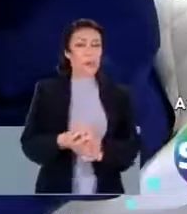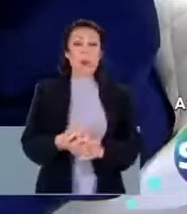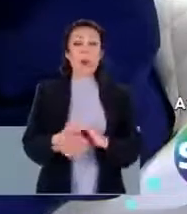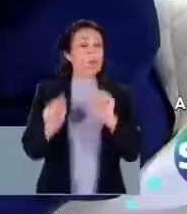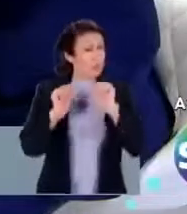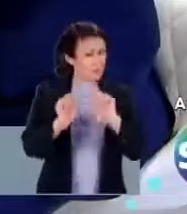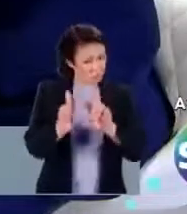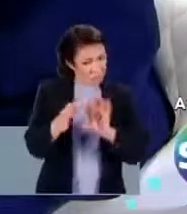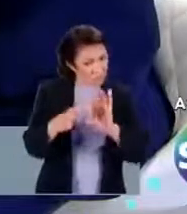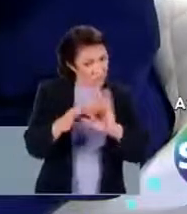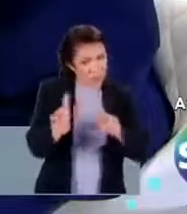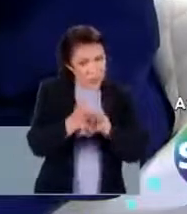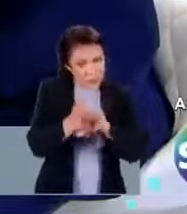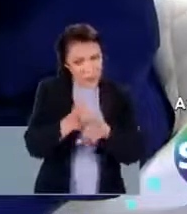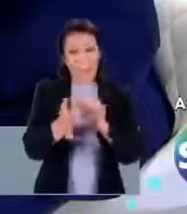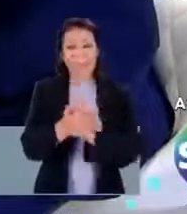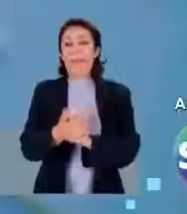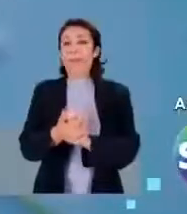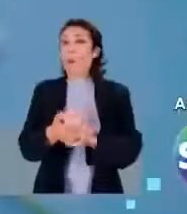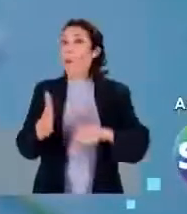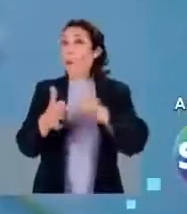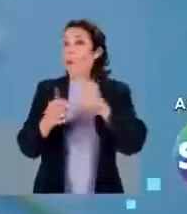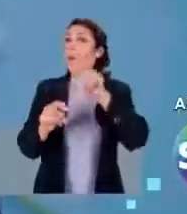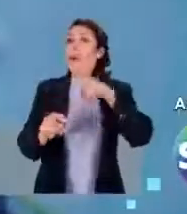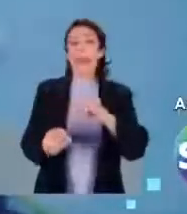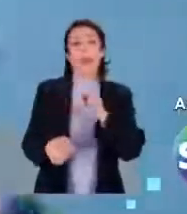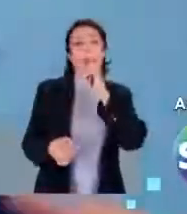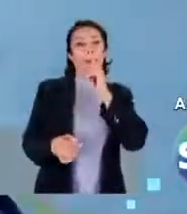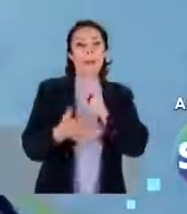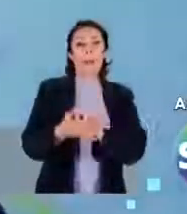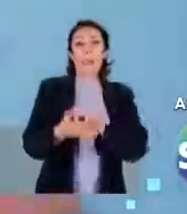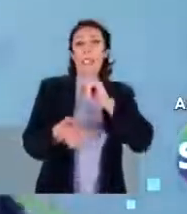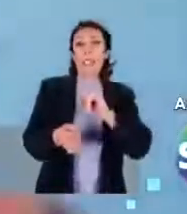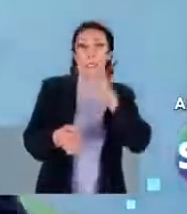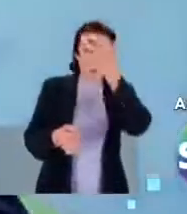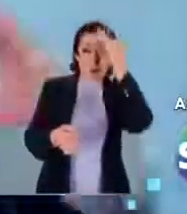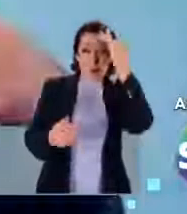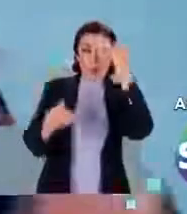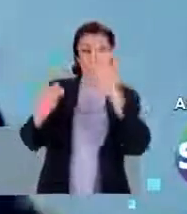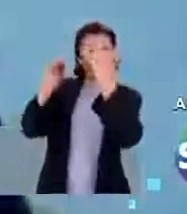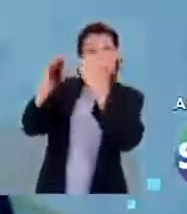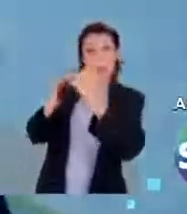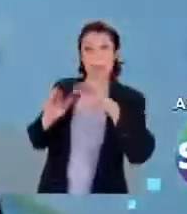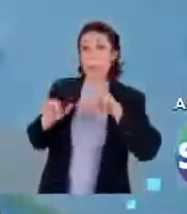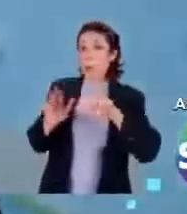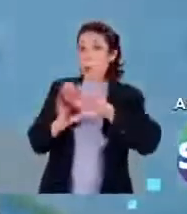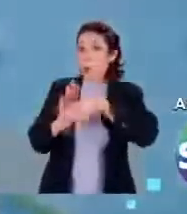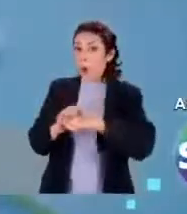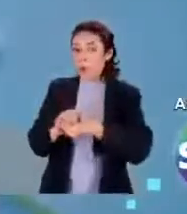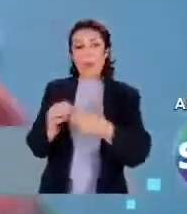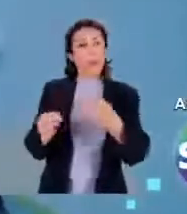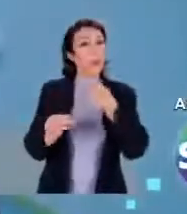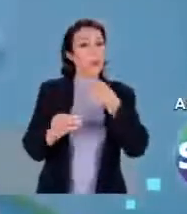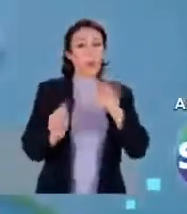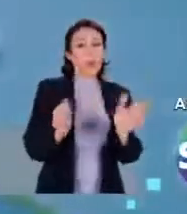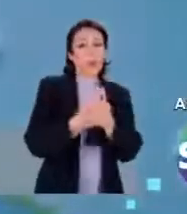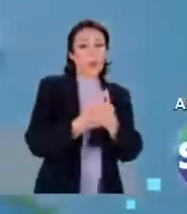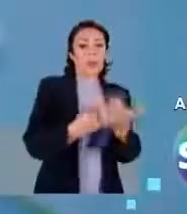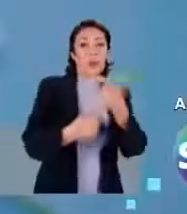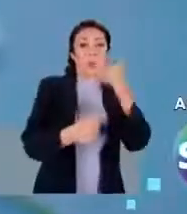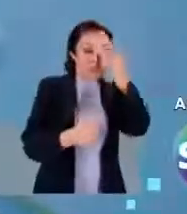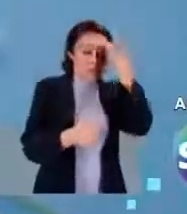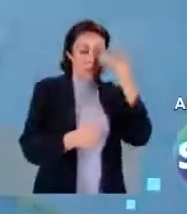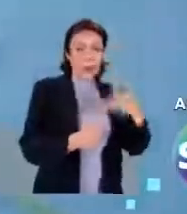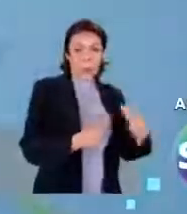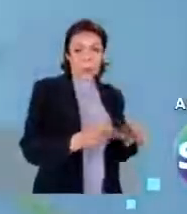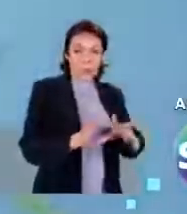primeira Providência é o exemplo se o de cima não rouba ele não tem que passar a mão nem passar pano para ninguém de baixo que rouba segundo nós